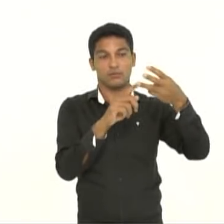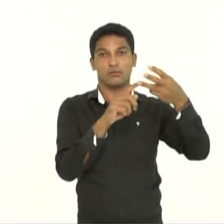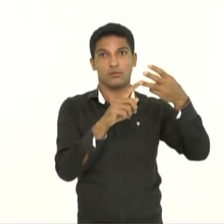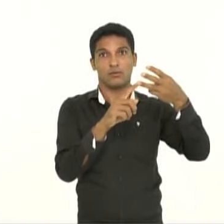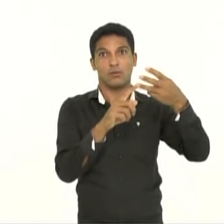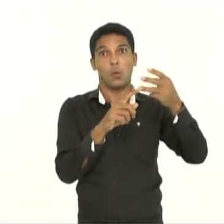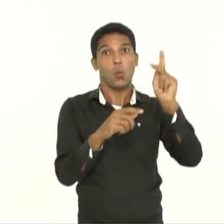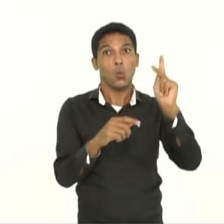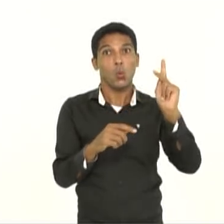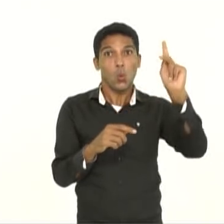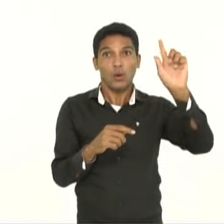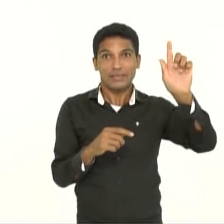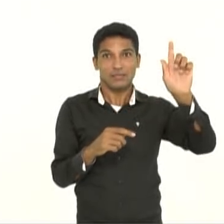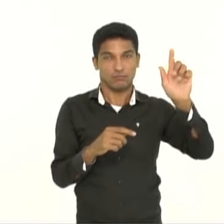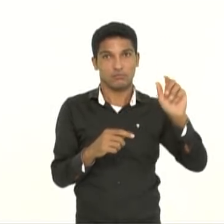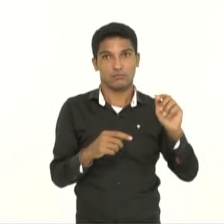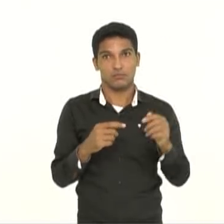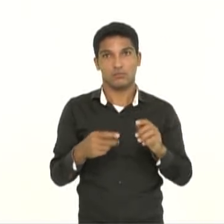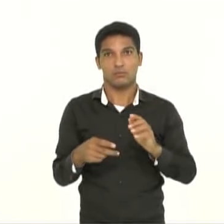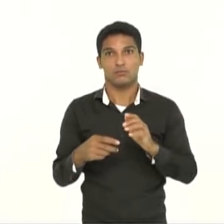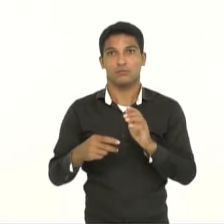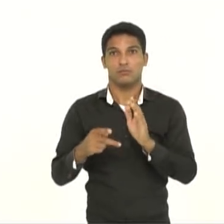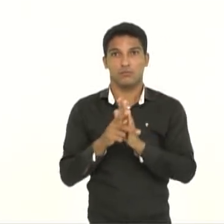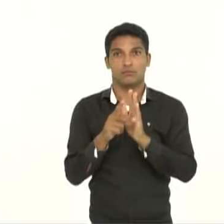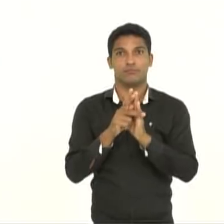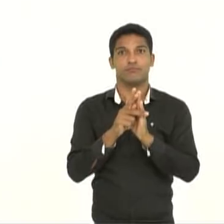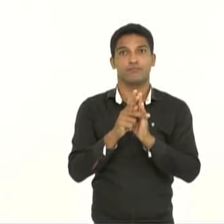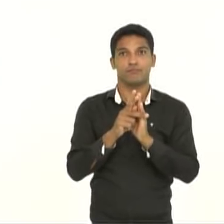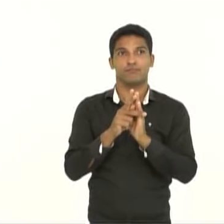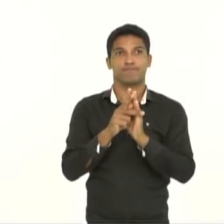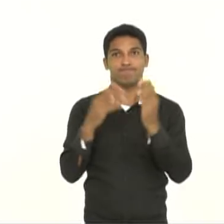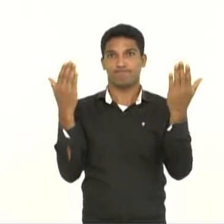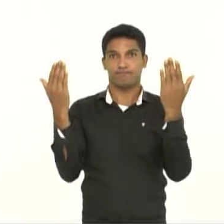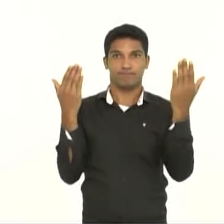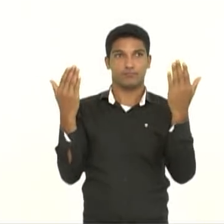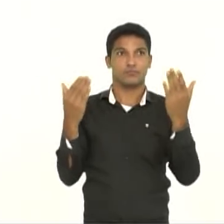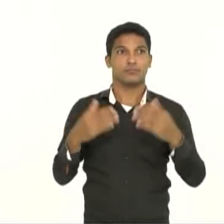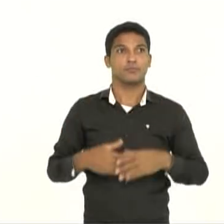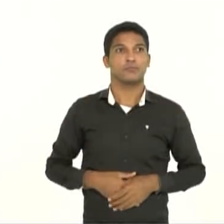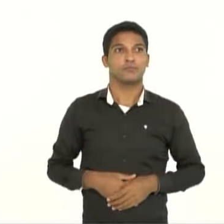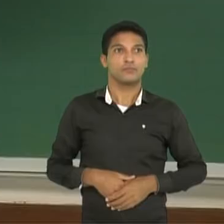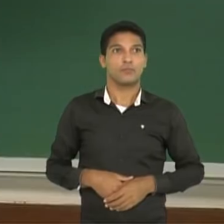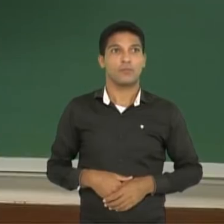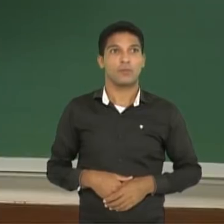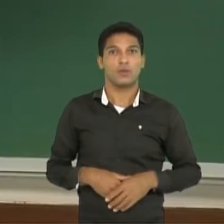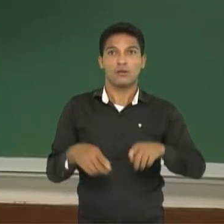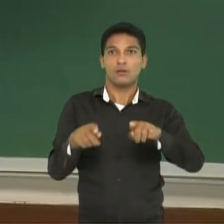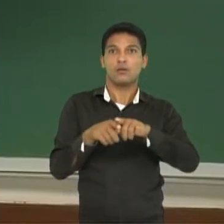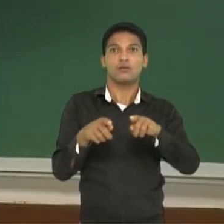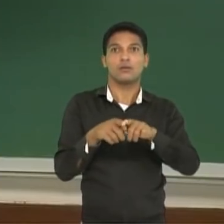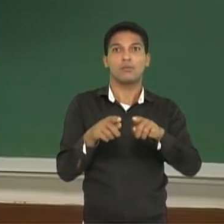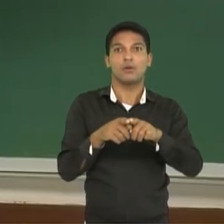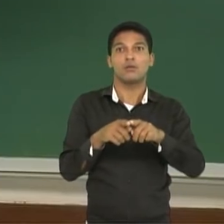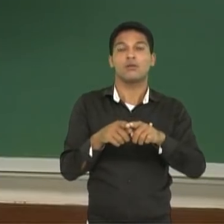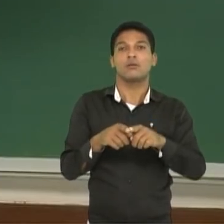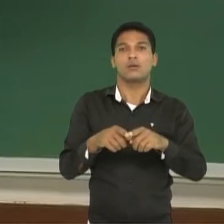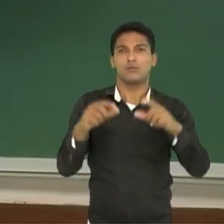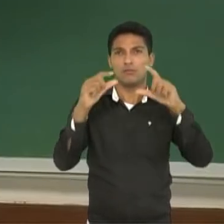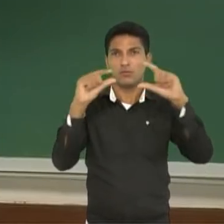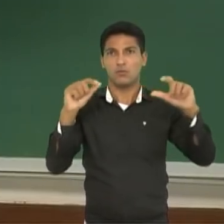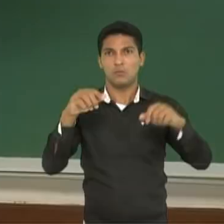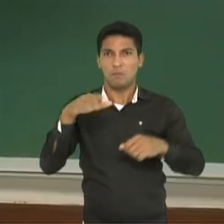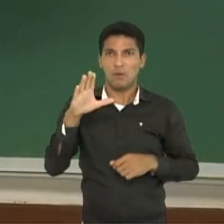Revisando então, vamos dar mais uma faladinha aqui rápida sobre essa questão dos esportes de marca, uns esportes tão antigos,